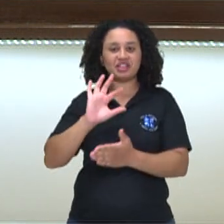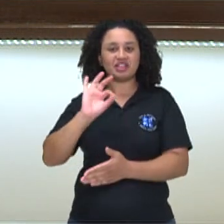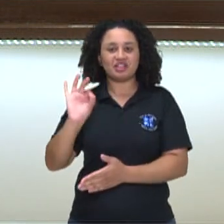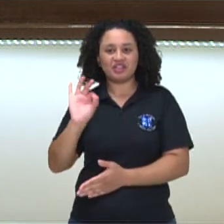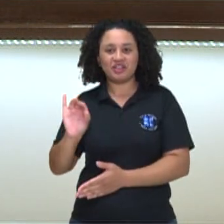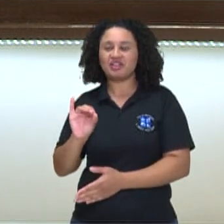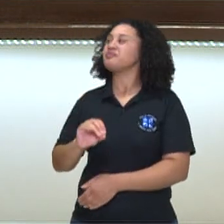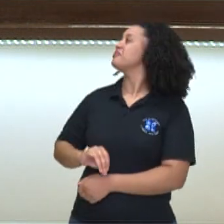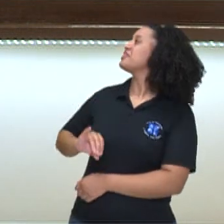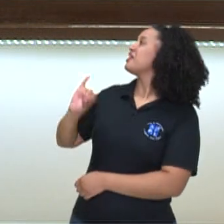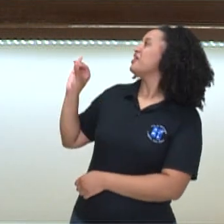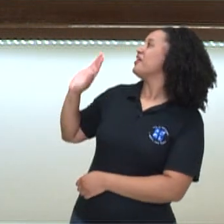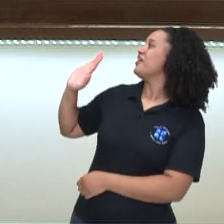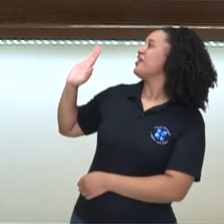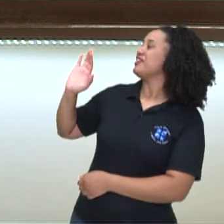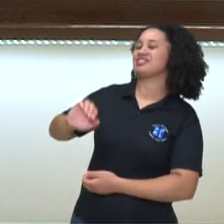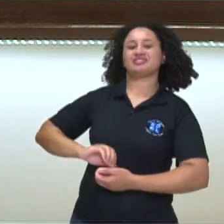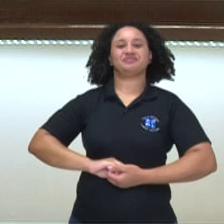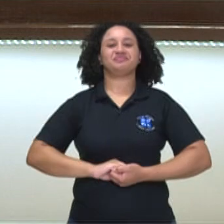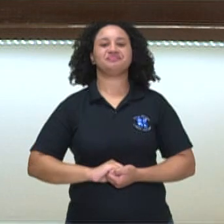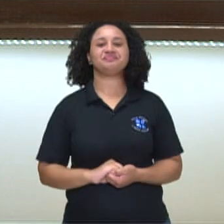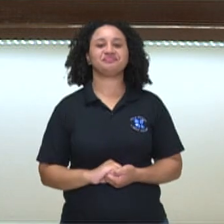Jéssica!